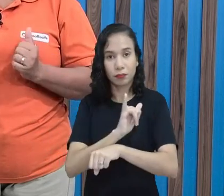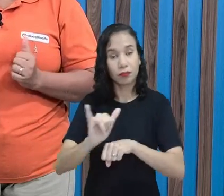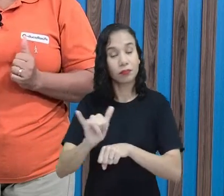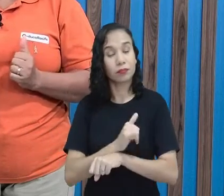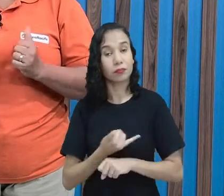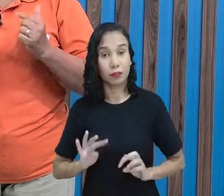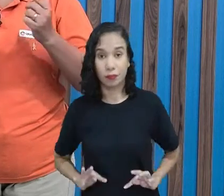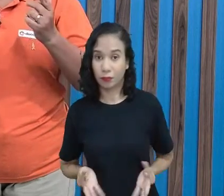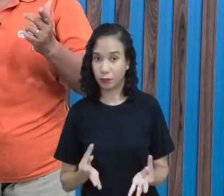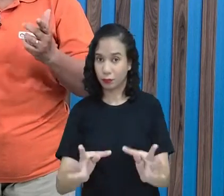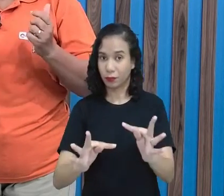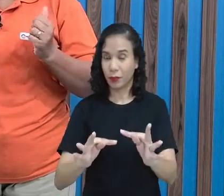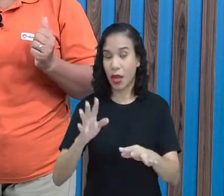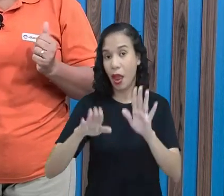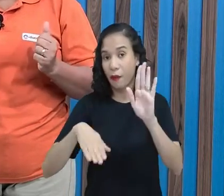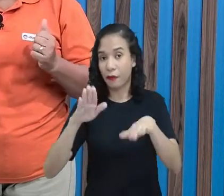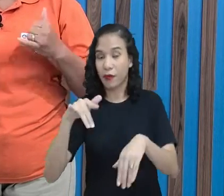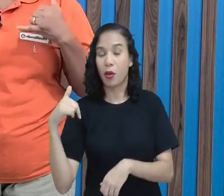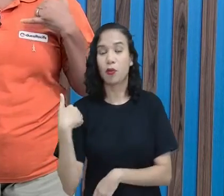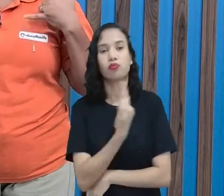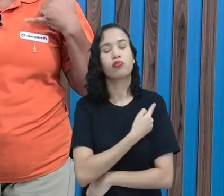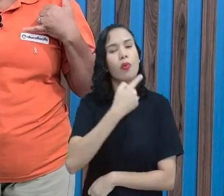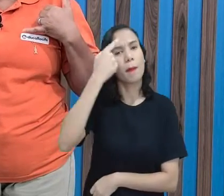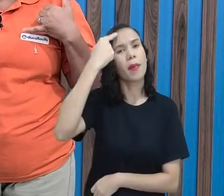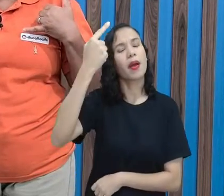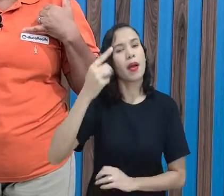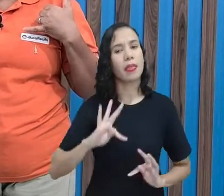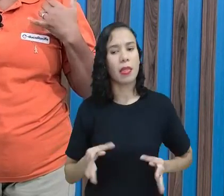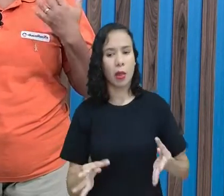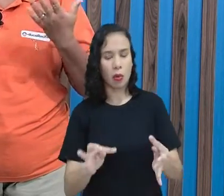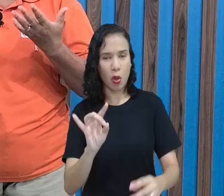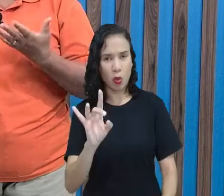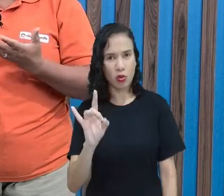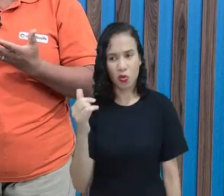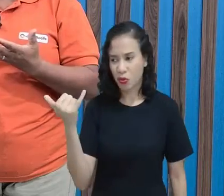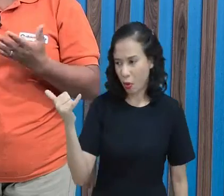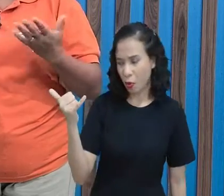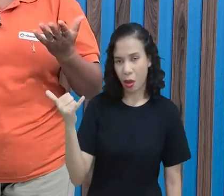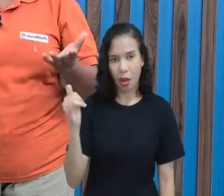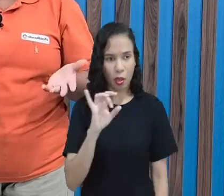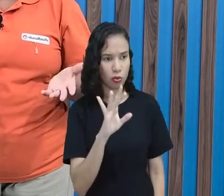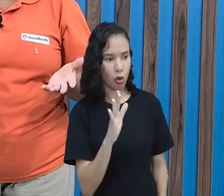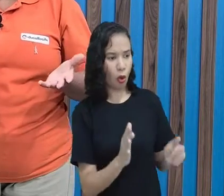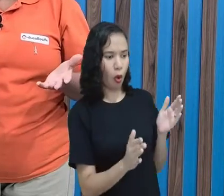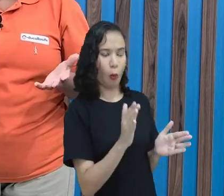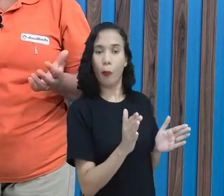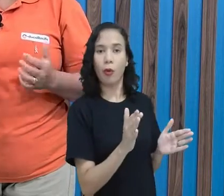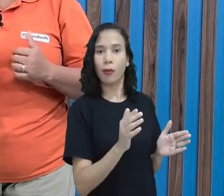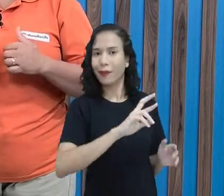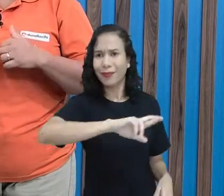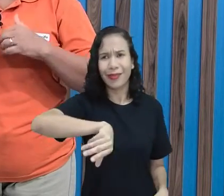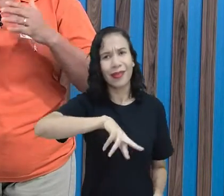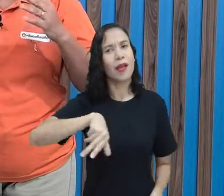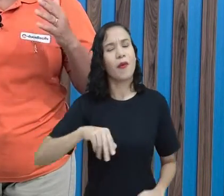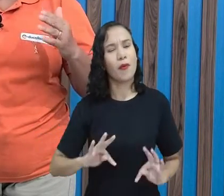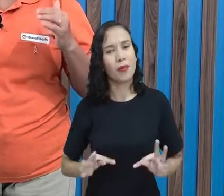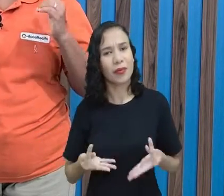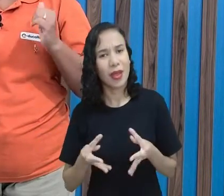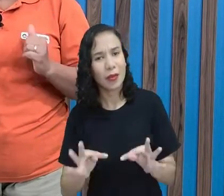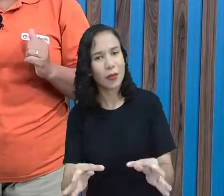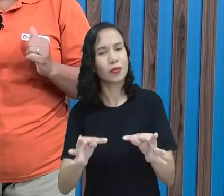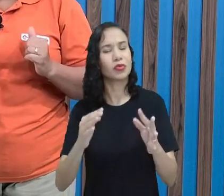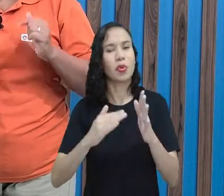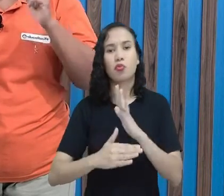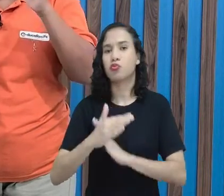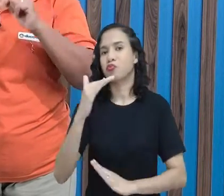porque muitas vezes nós pensamos que tecnologia é só o celular, é só um robô, e não é nada disso. A tecnologia está